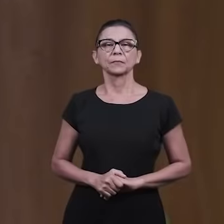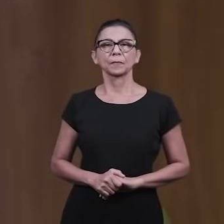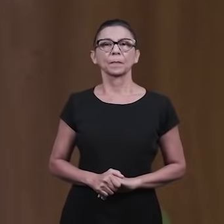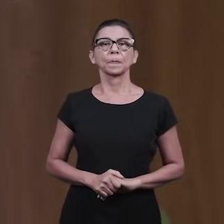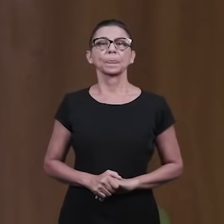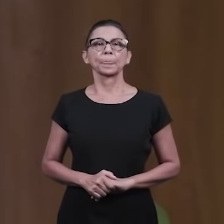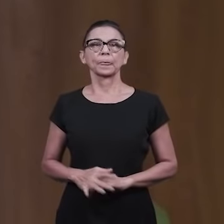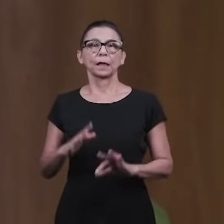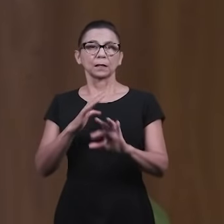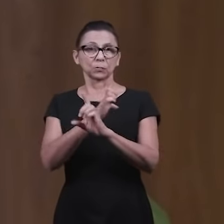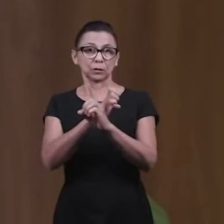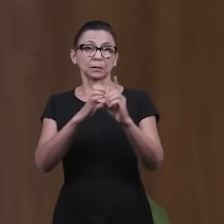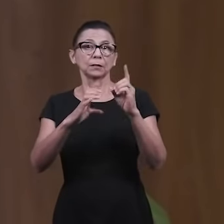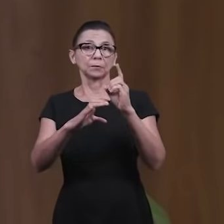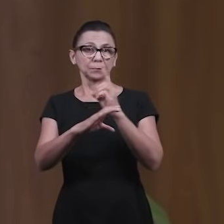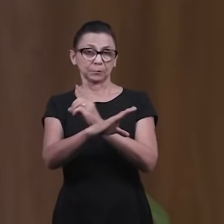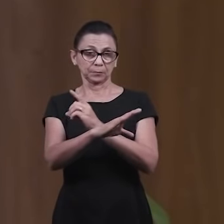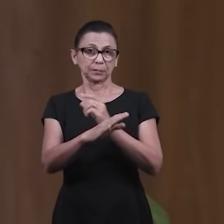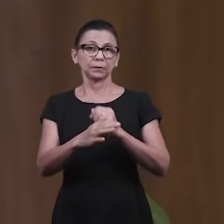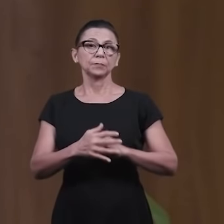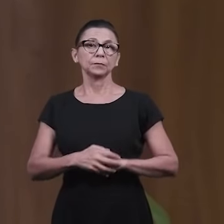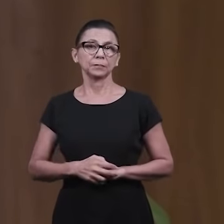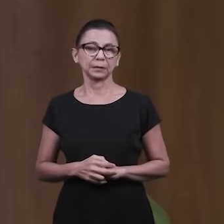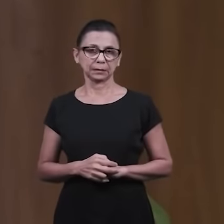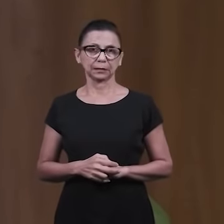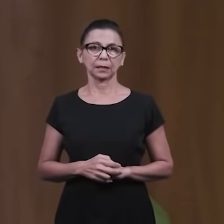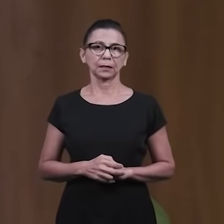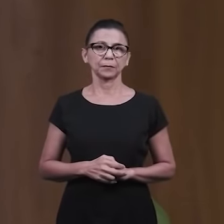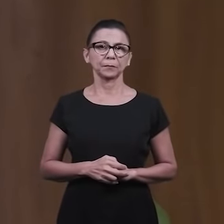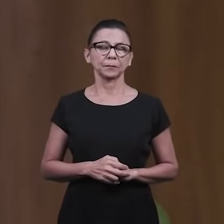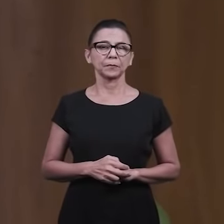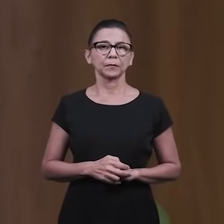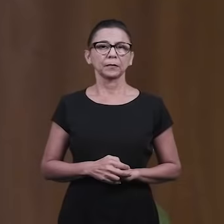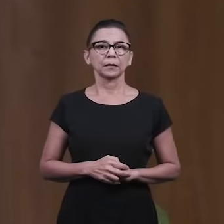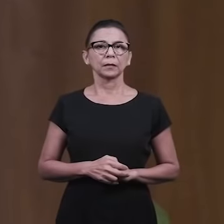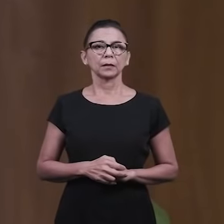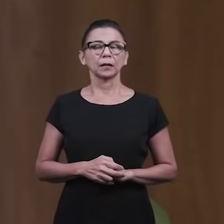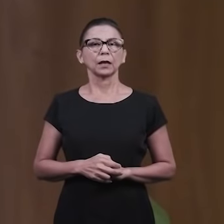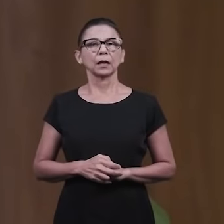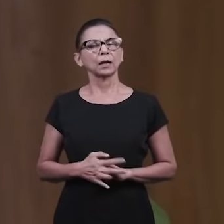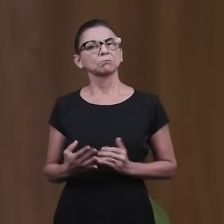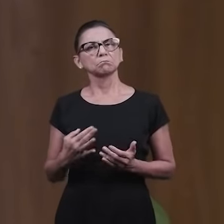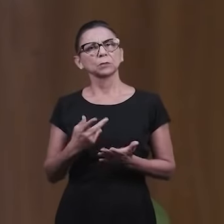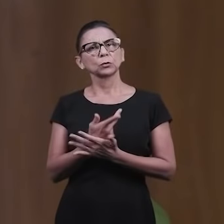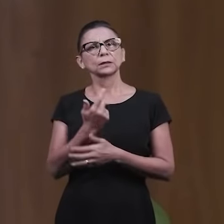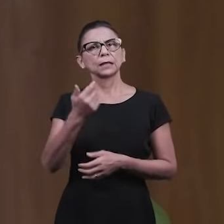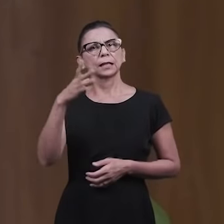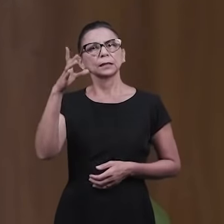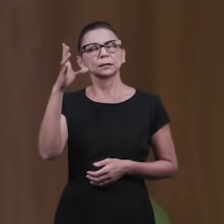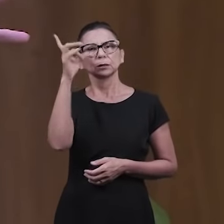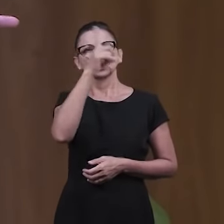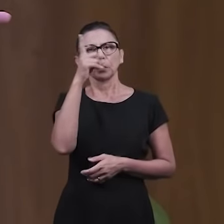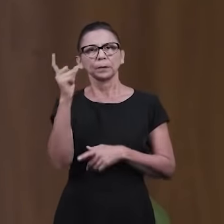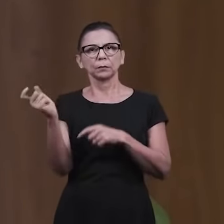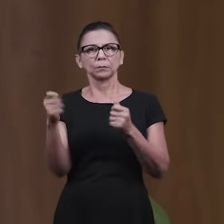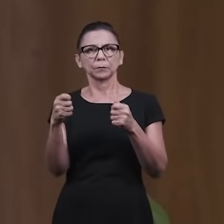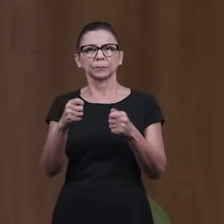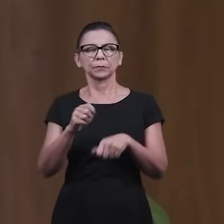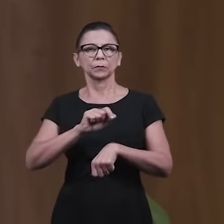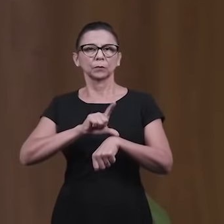bíblica dominical acontece ou é transmitida todos os domingos às 10 horas da